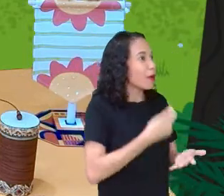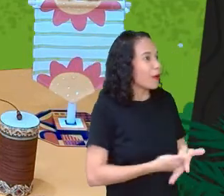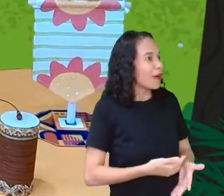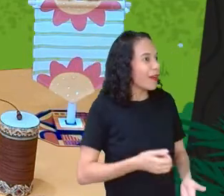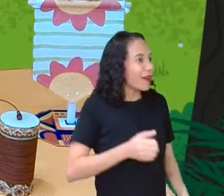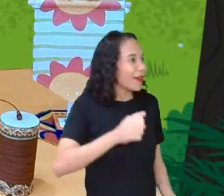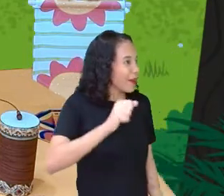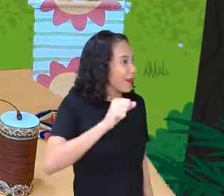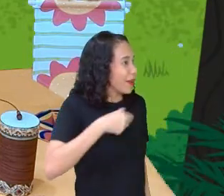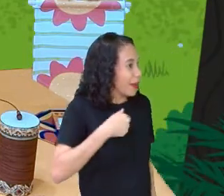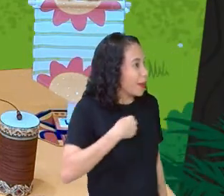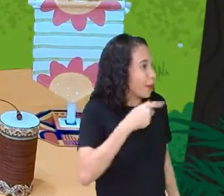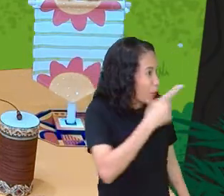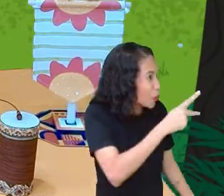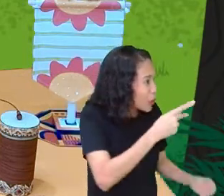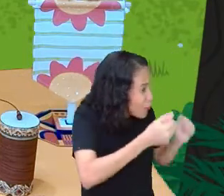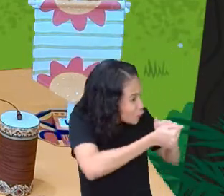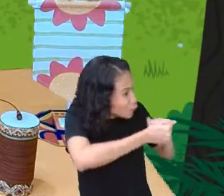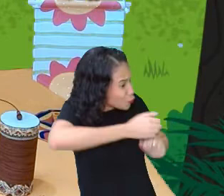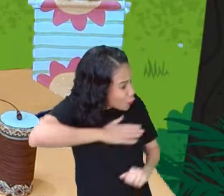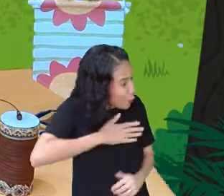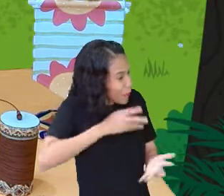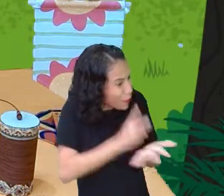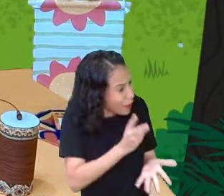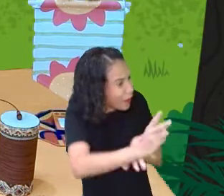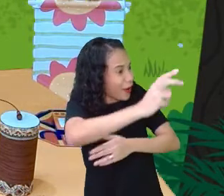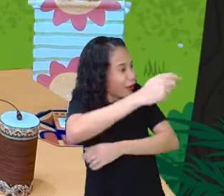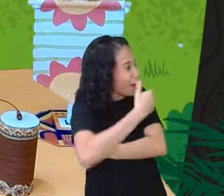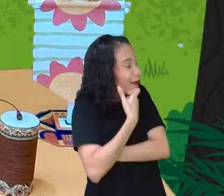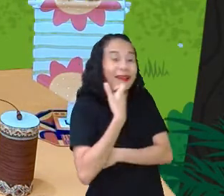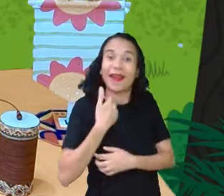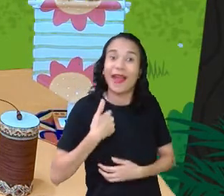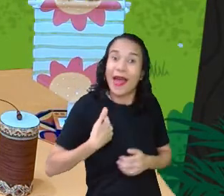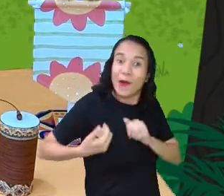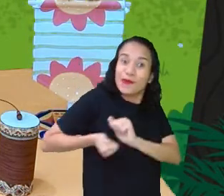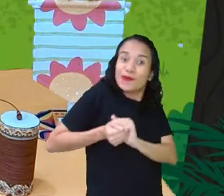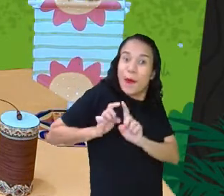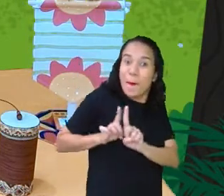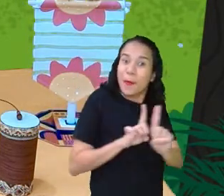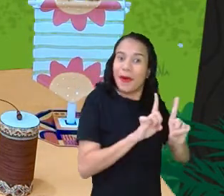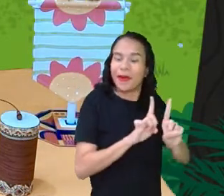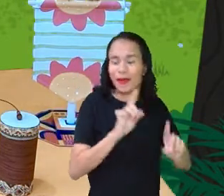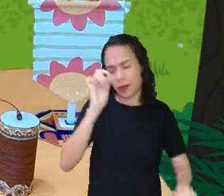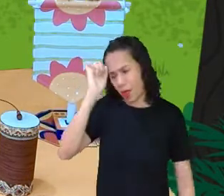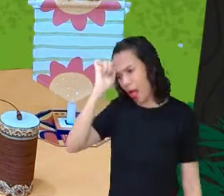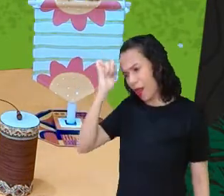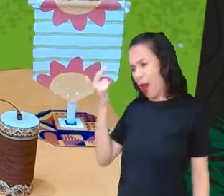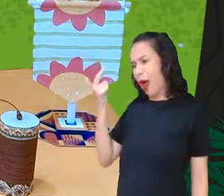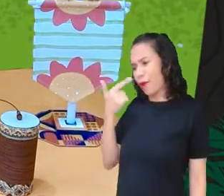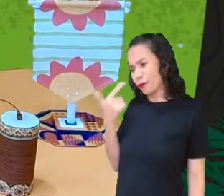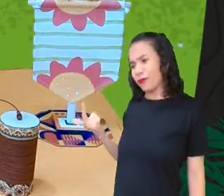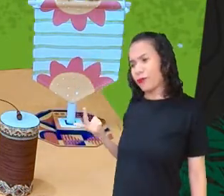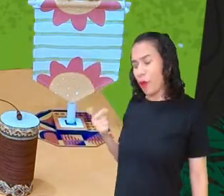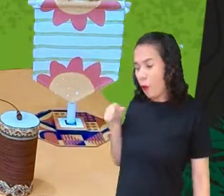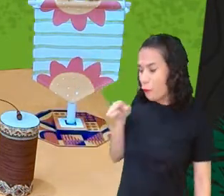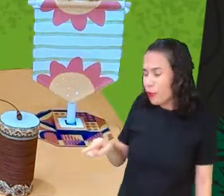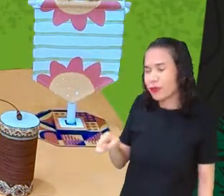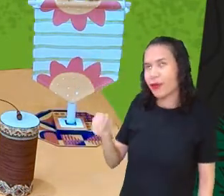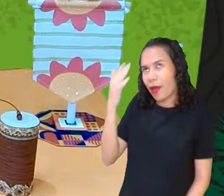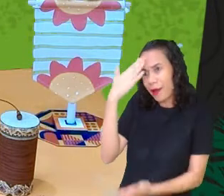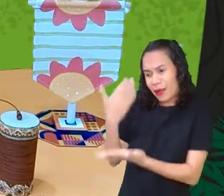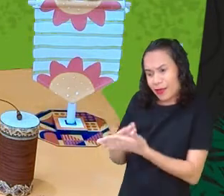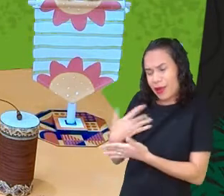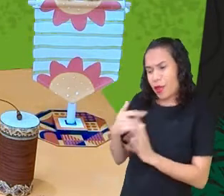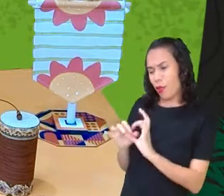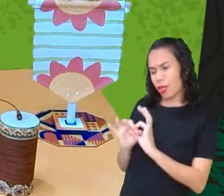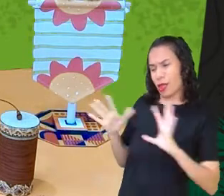impressionado e disse: o senhor estava aqui o tempo inteiro? Estava comigo? Claro, Kaluanã. Você acha que